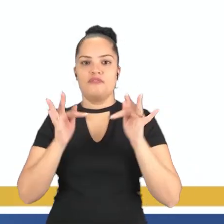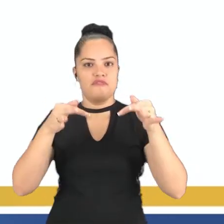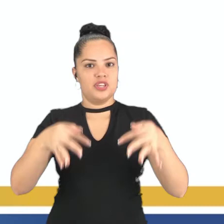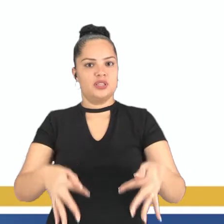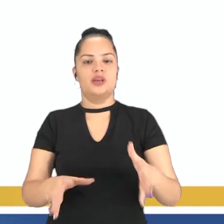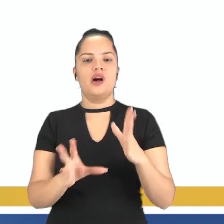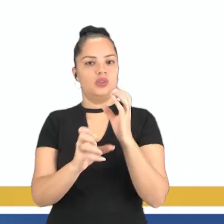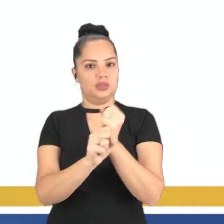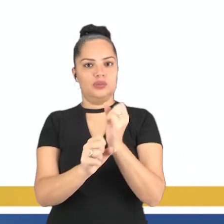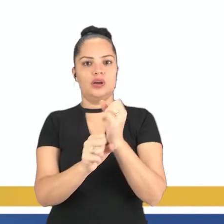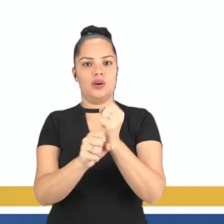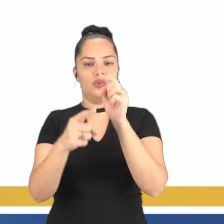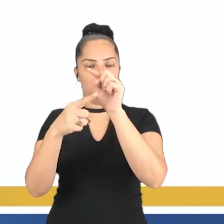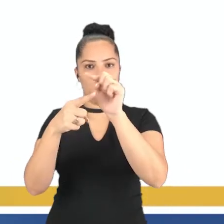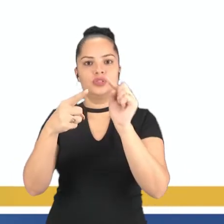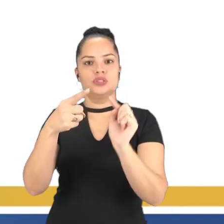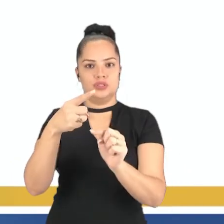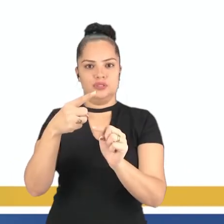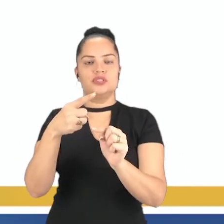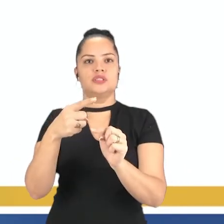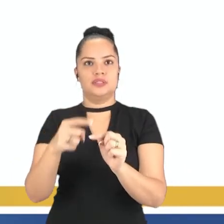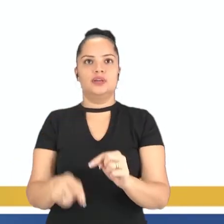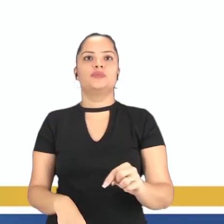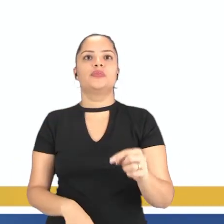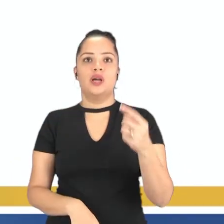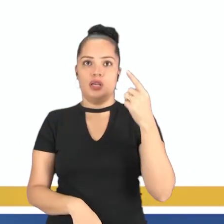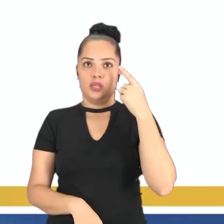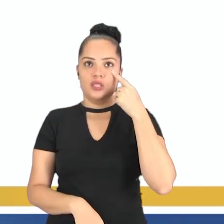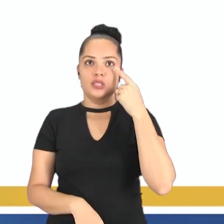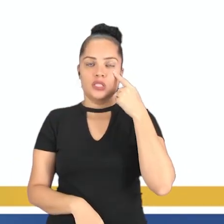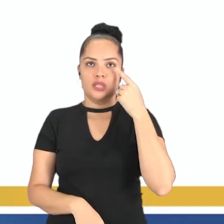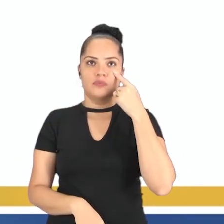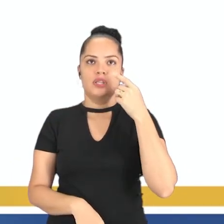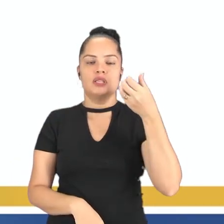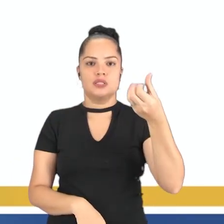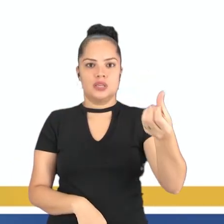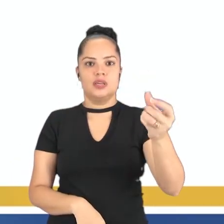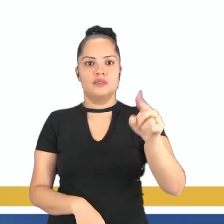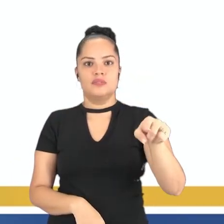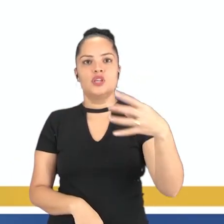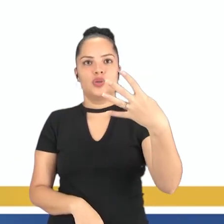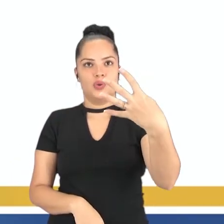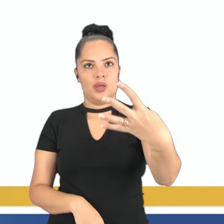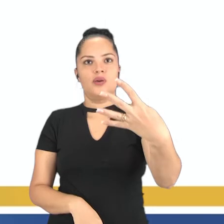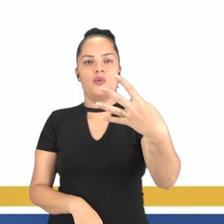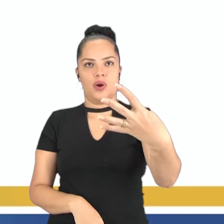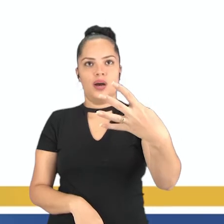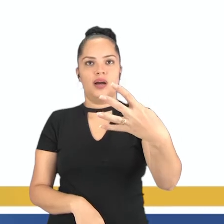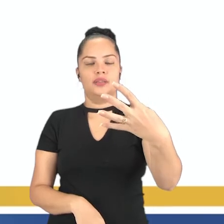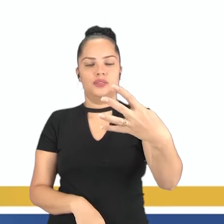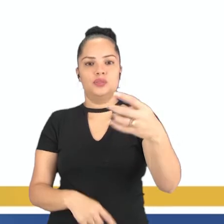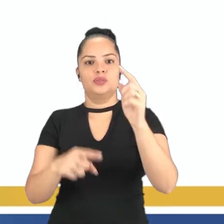divisão. Então, 6,4 dividido para 4 dá exatamente